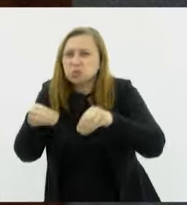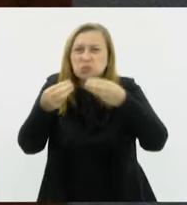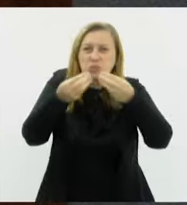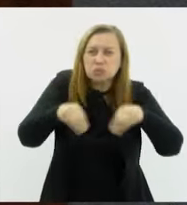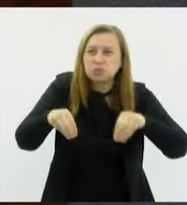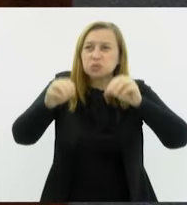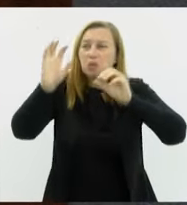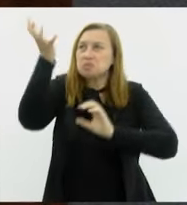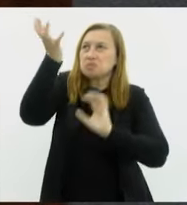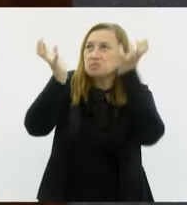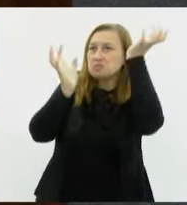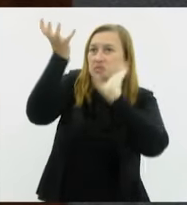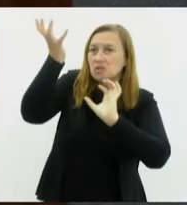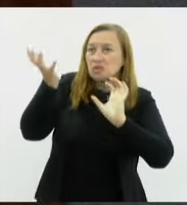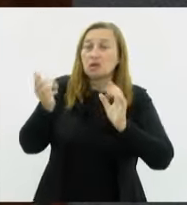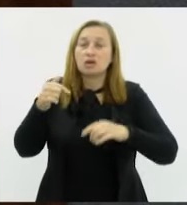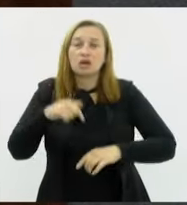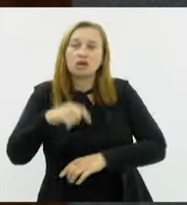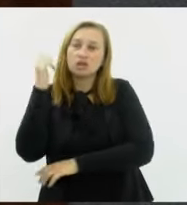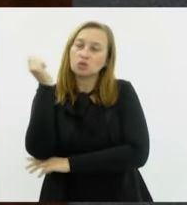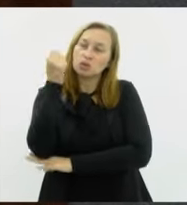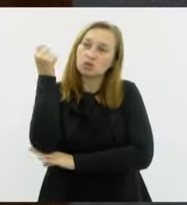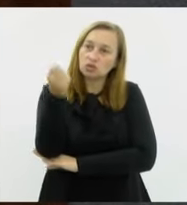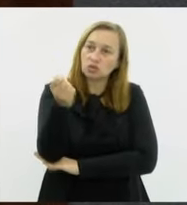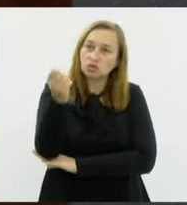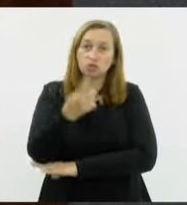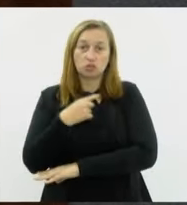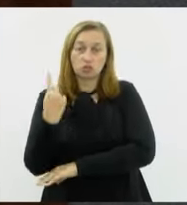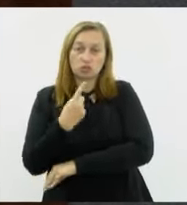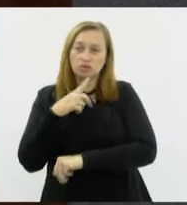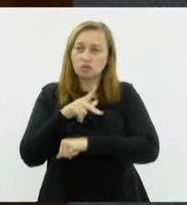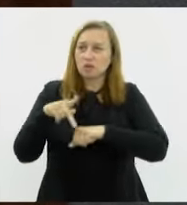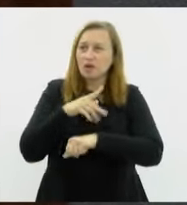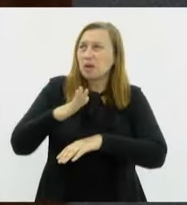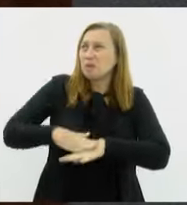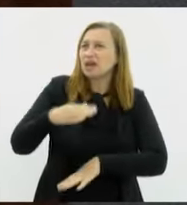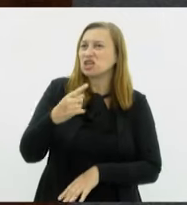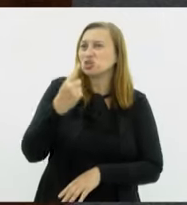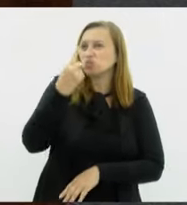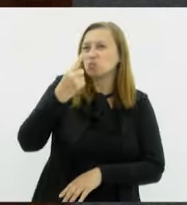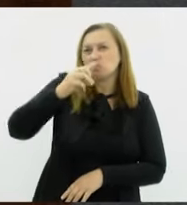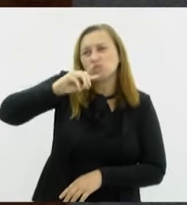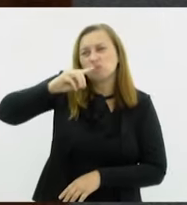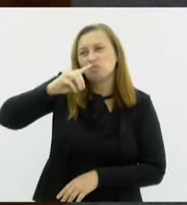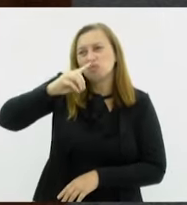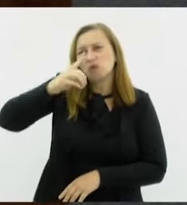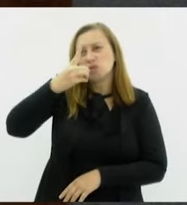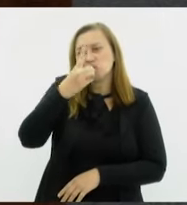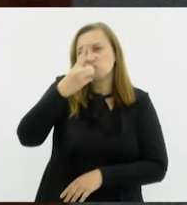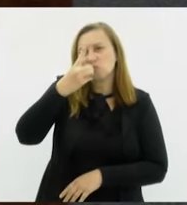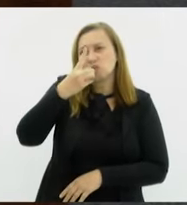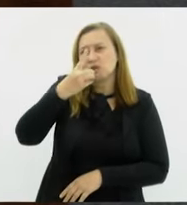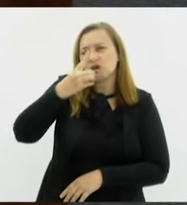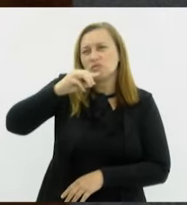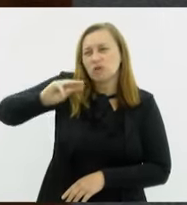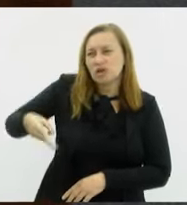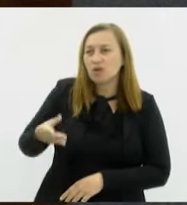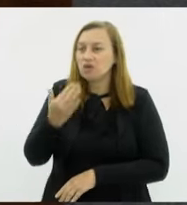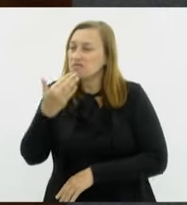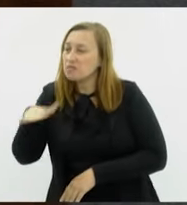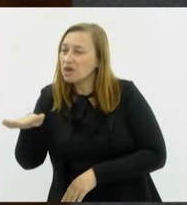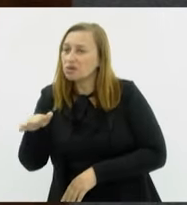Aqui mesmo no nosso país, no Rio Grande do Sul, com mais de 1,5 milhão de pessoas